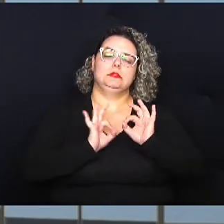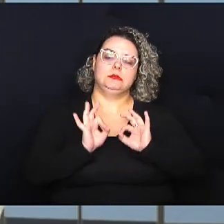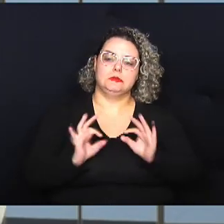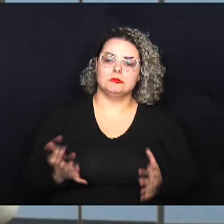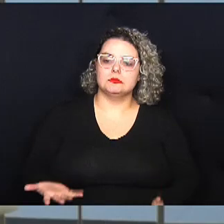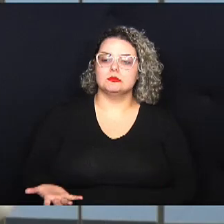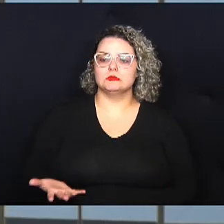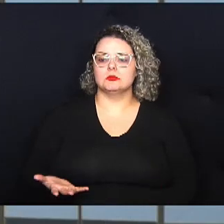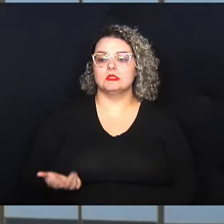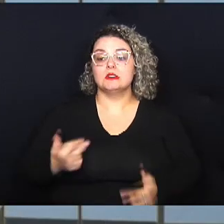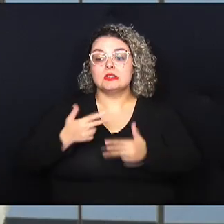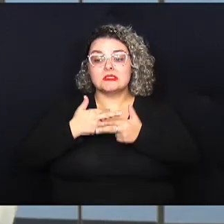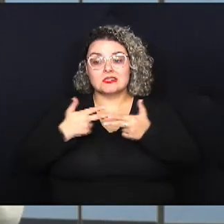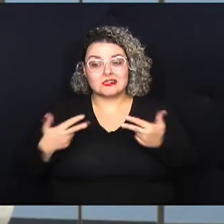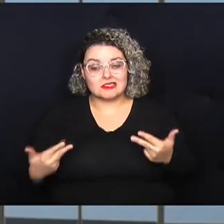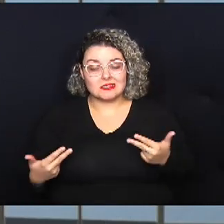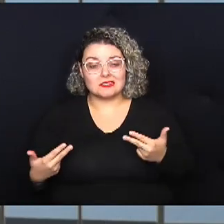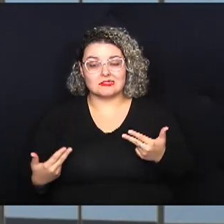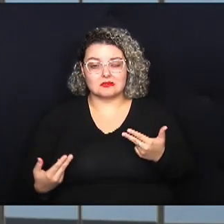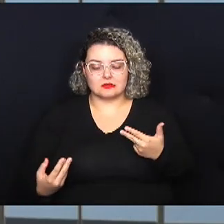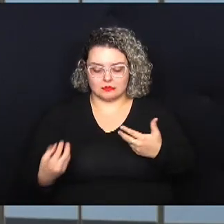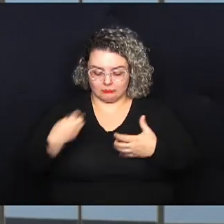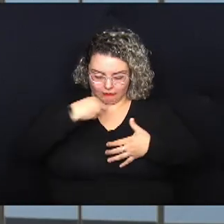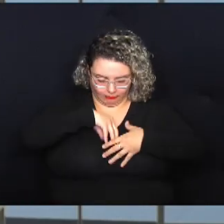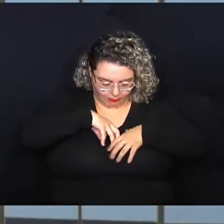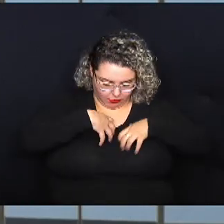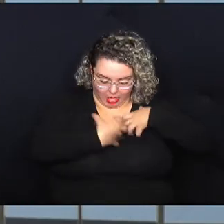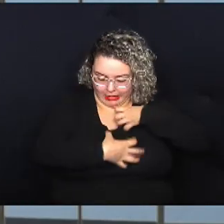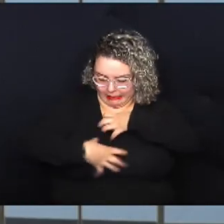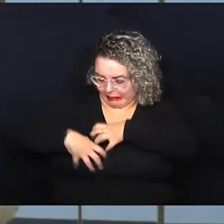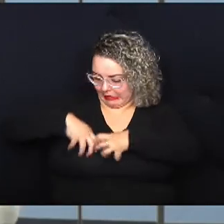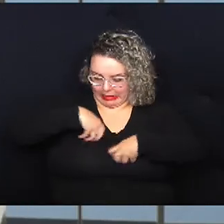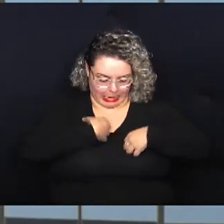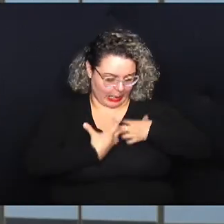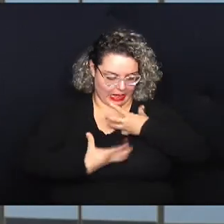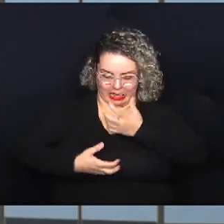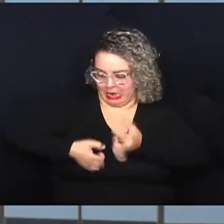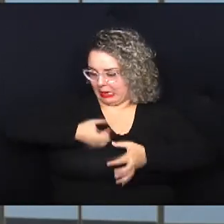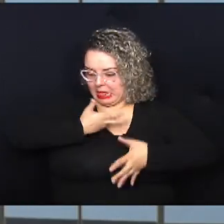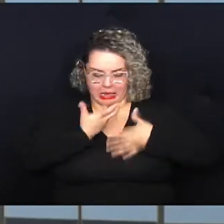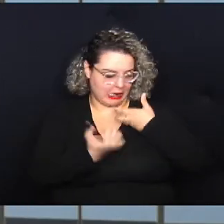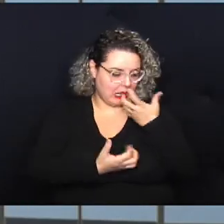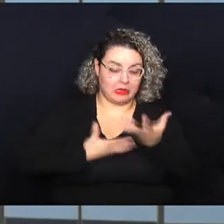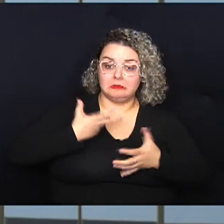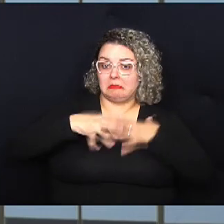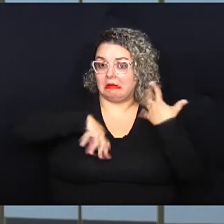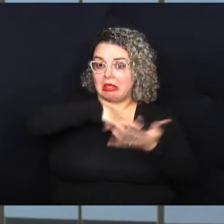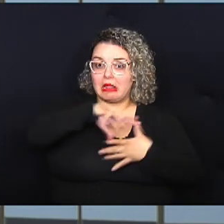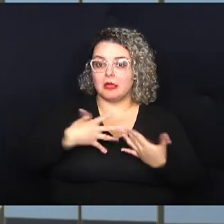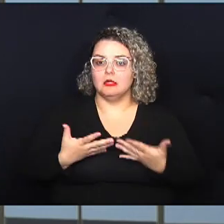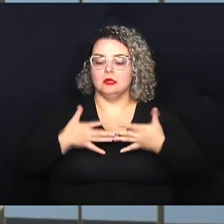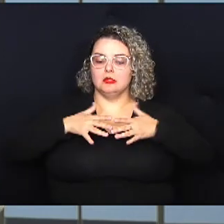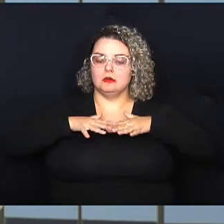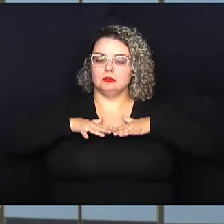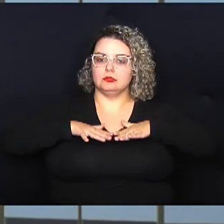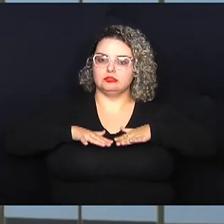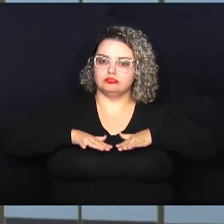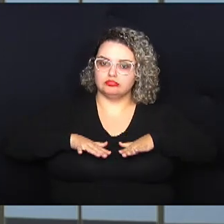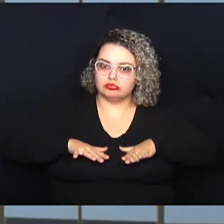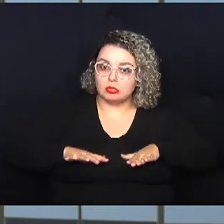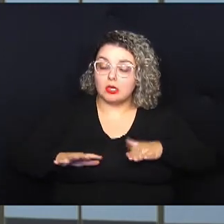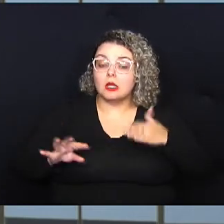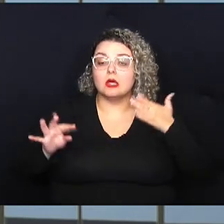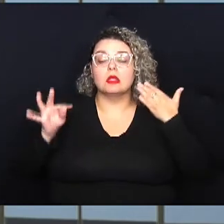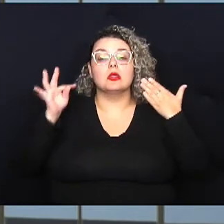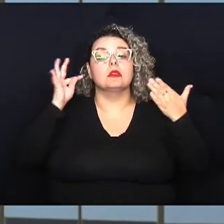colocar essas coisas que tá aí dentro, parecendo deu um furacão, né? Para começar a baixar, é a terapia.